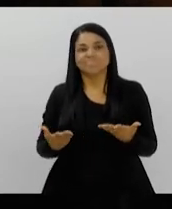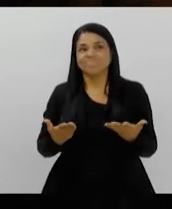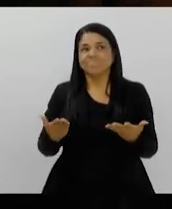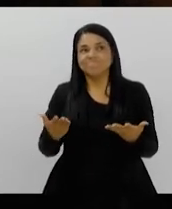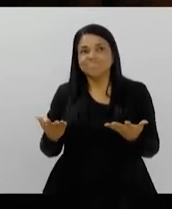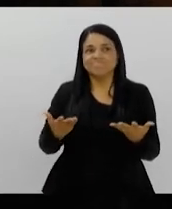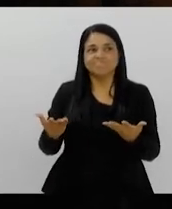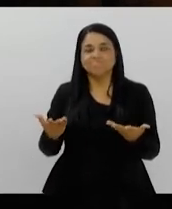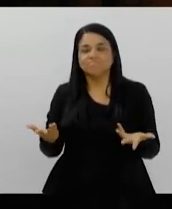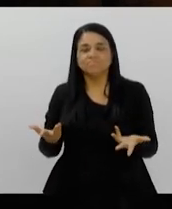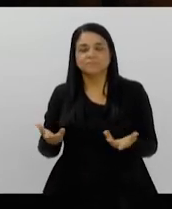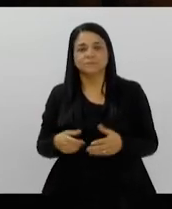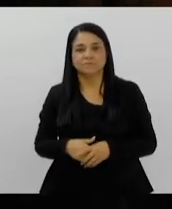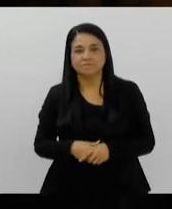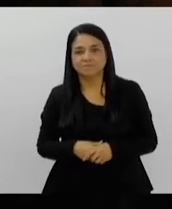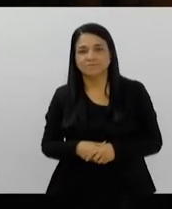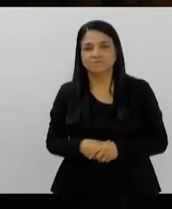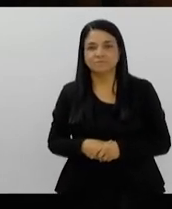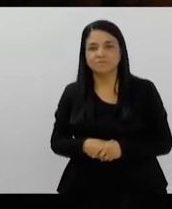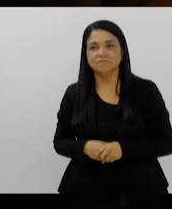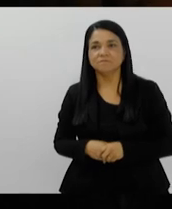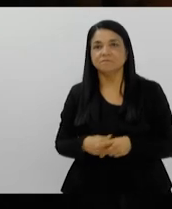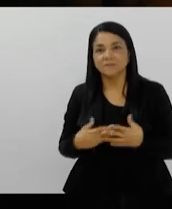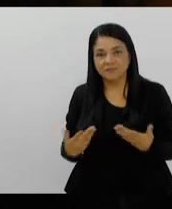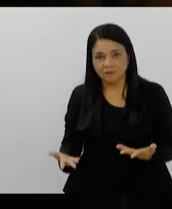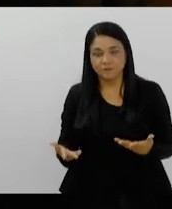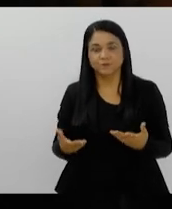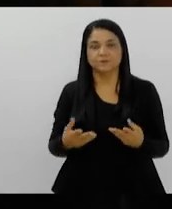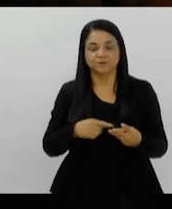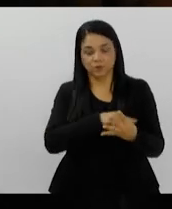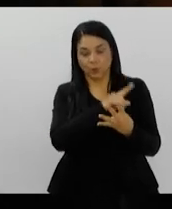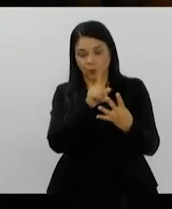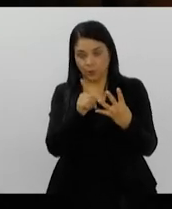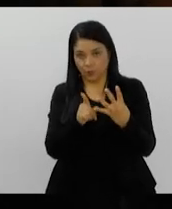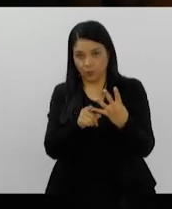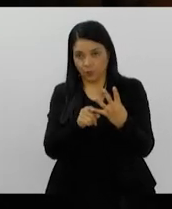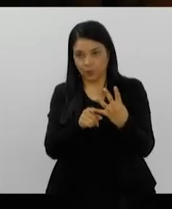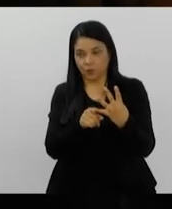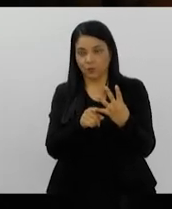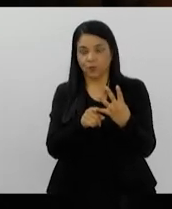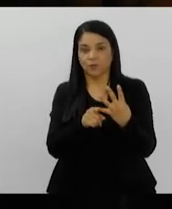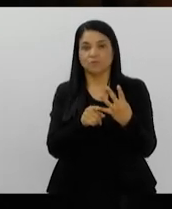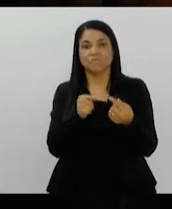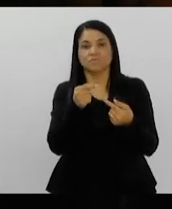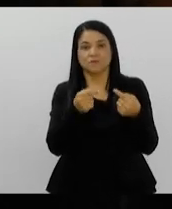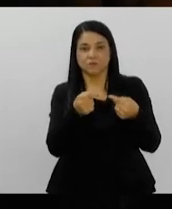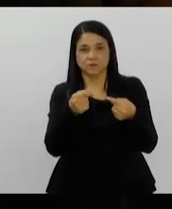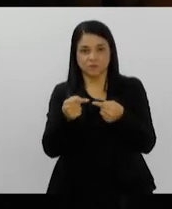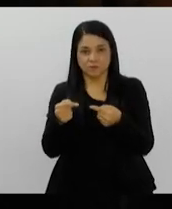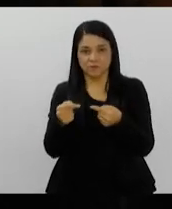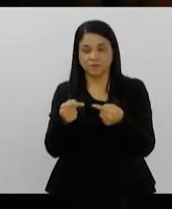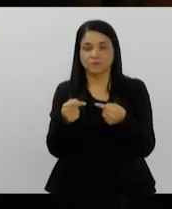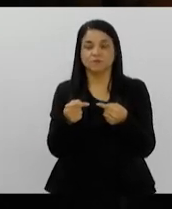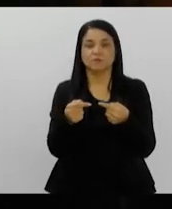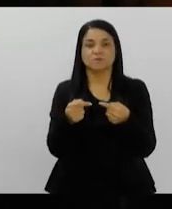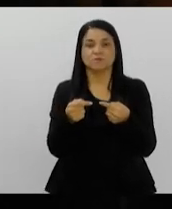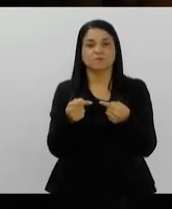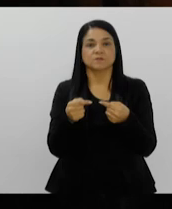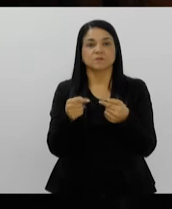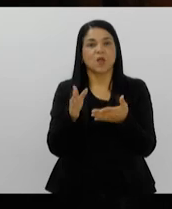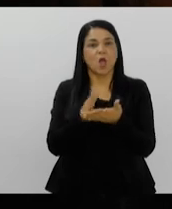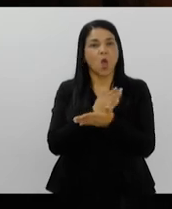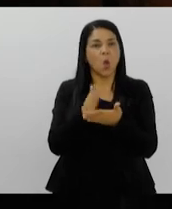preso. Além disso, um quarto ponto que eu quero trazer aqui para o debate é o de